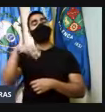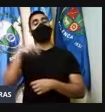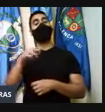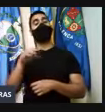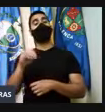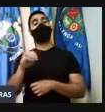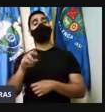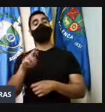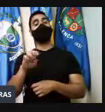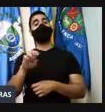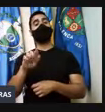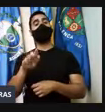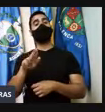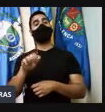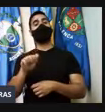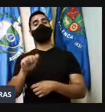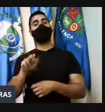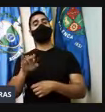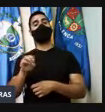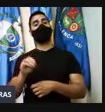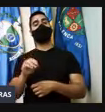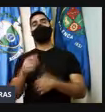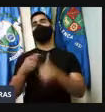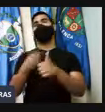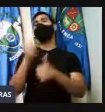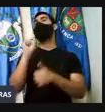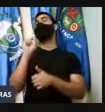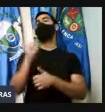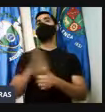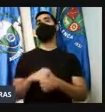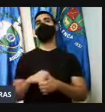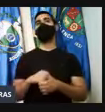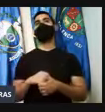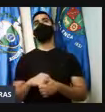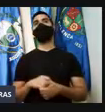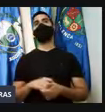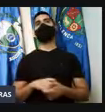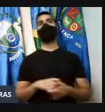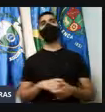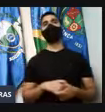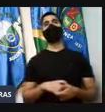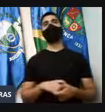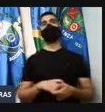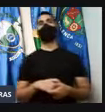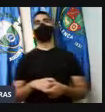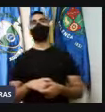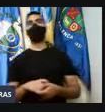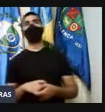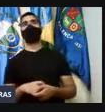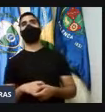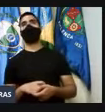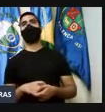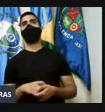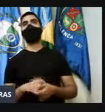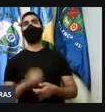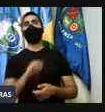regulatório, principalmente o primeiro item, é a capacidade de pagamento do município, das pessoas que moram